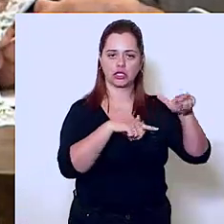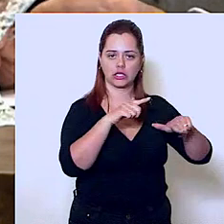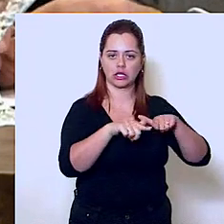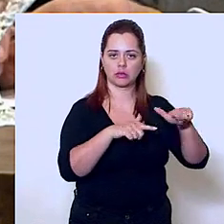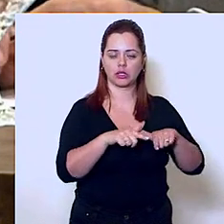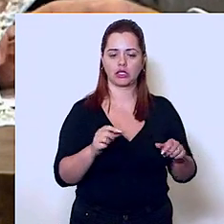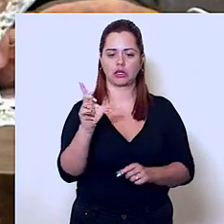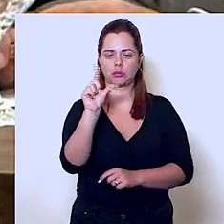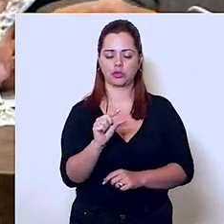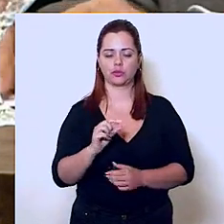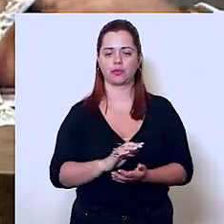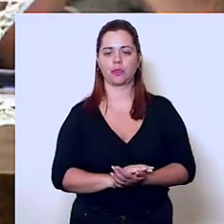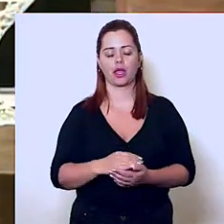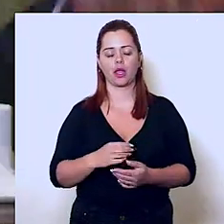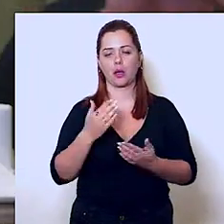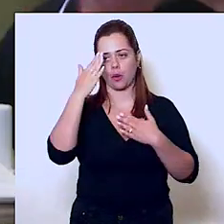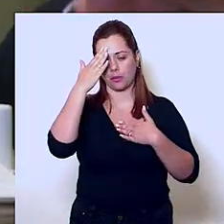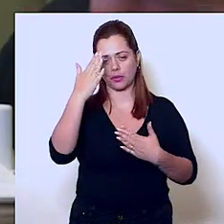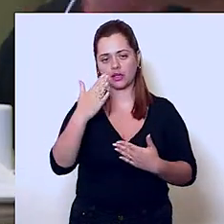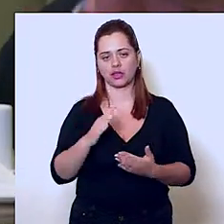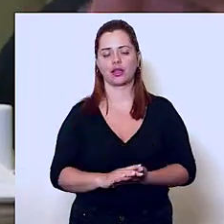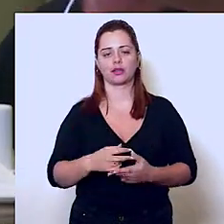obrigado aí pela paciência com que vocês me ouviram.